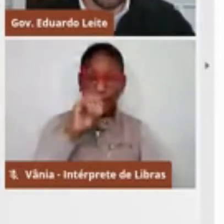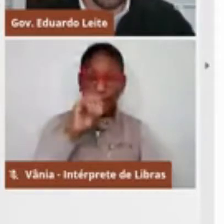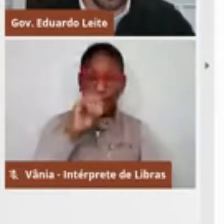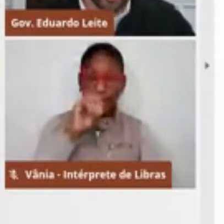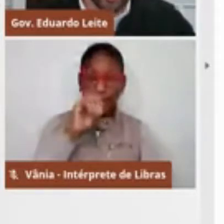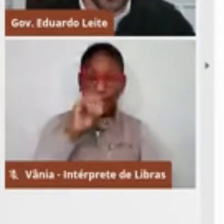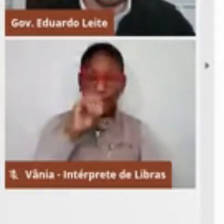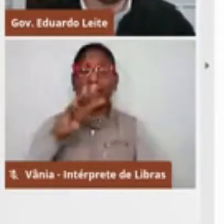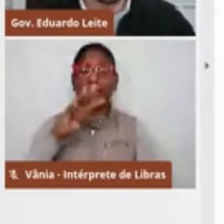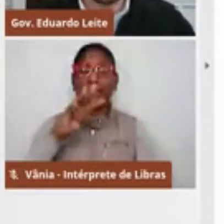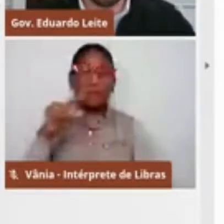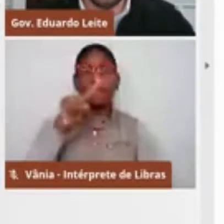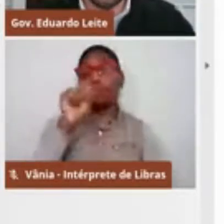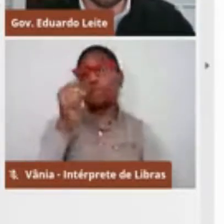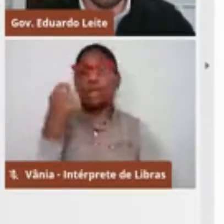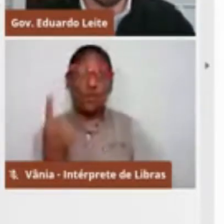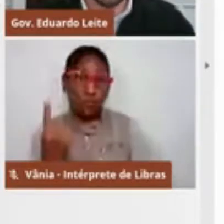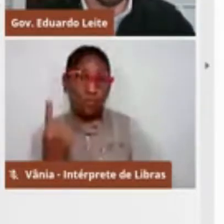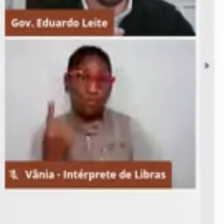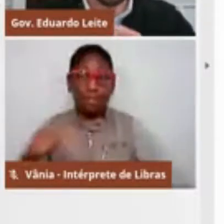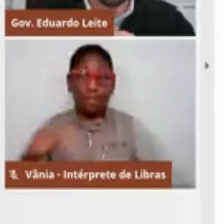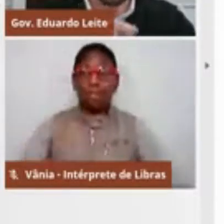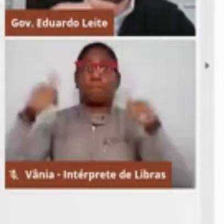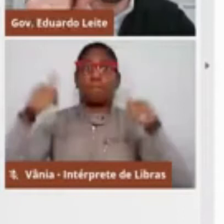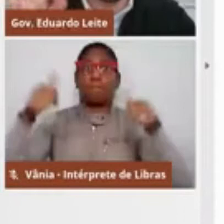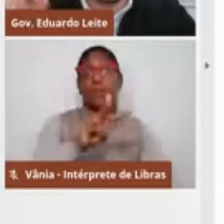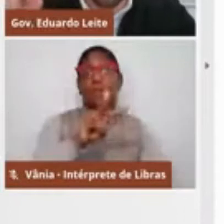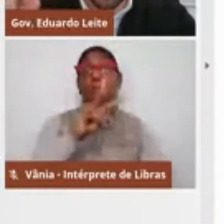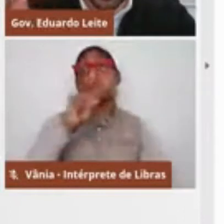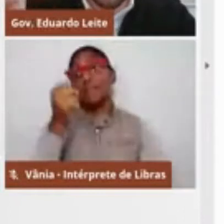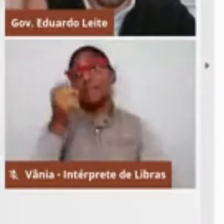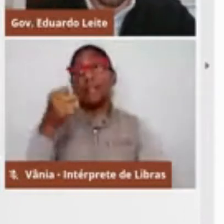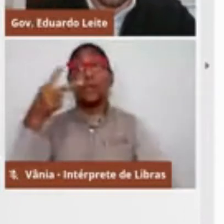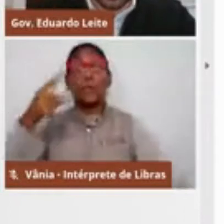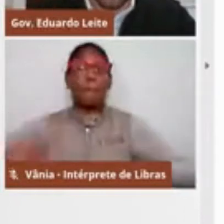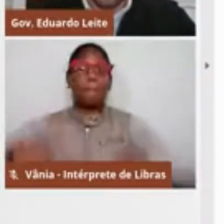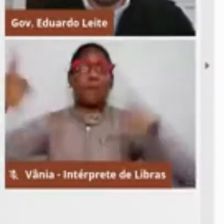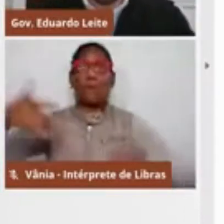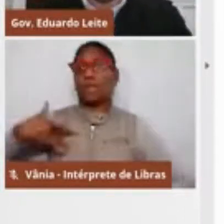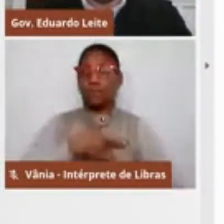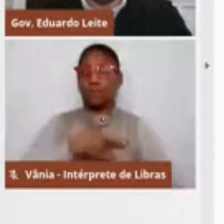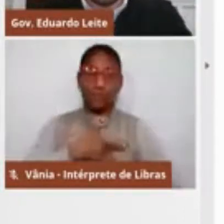para 181 ativos, mas recuperados foi de 292 para 387